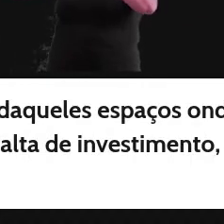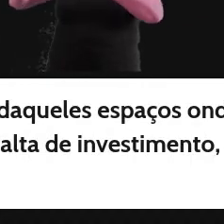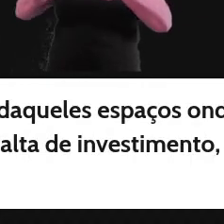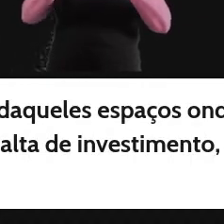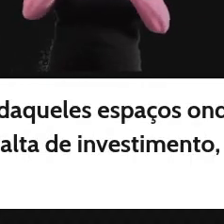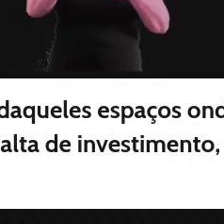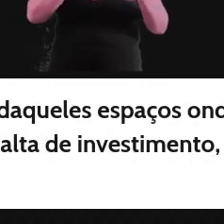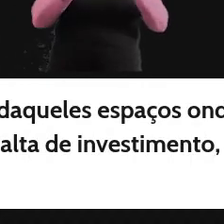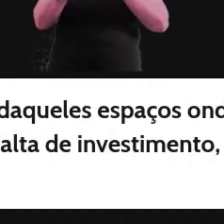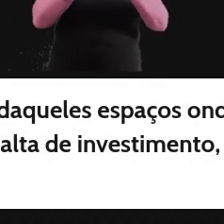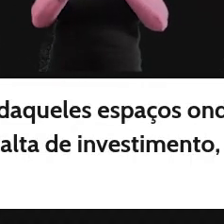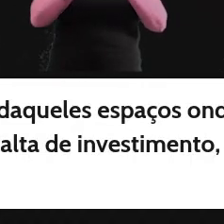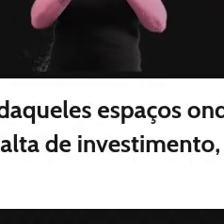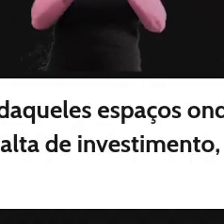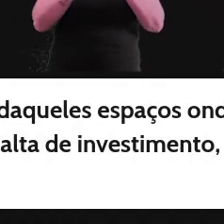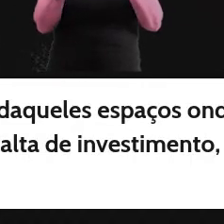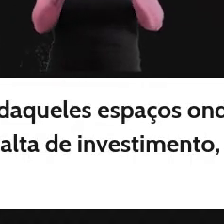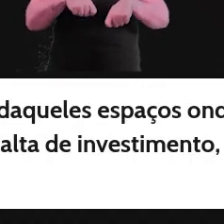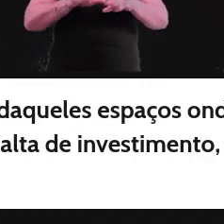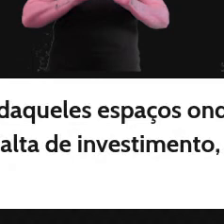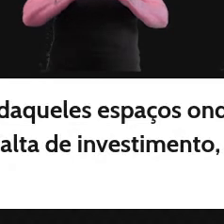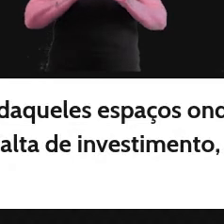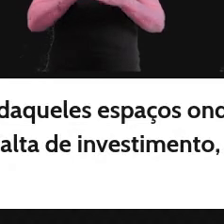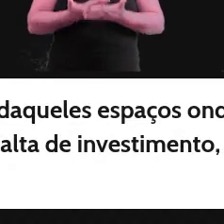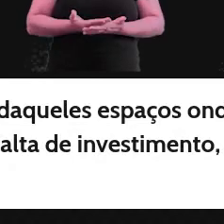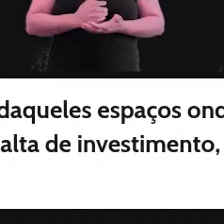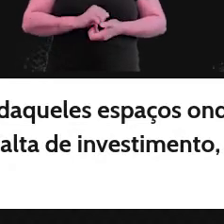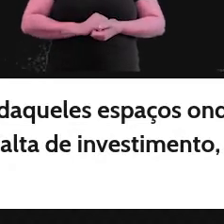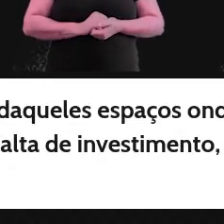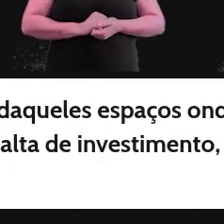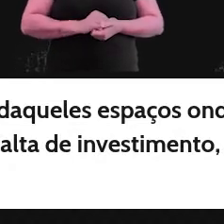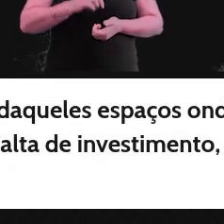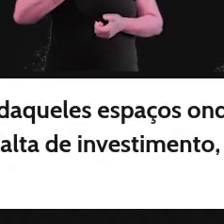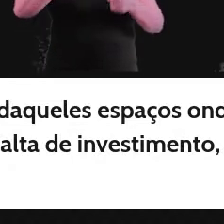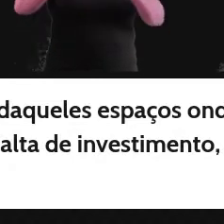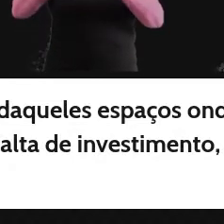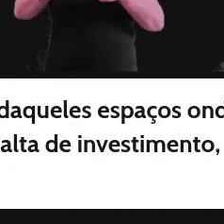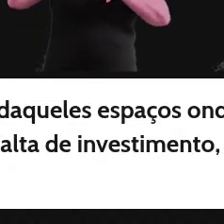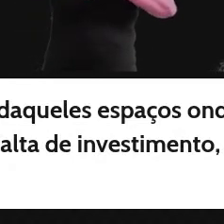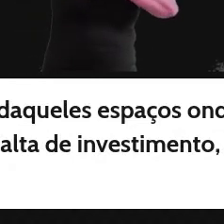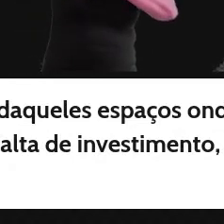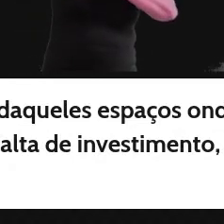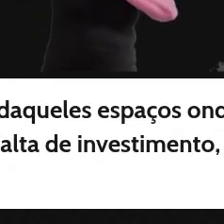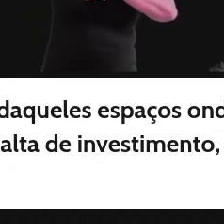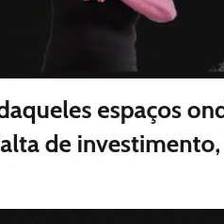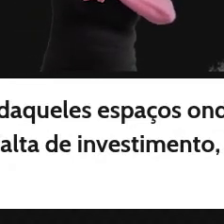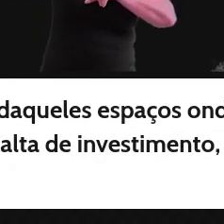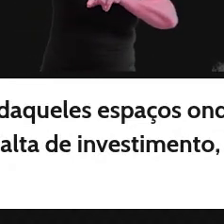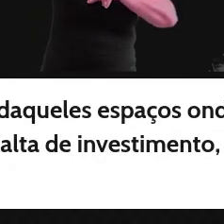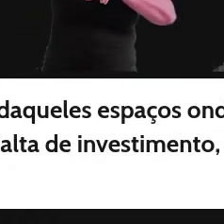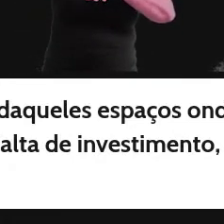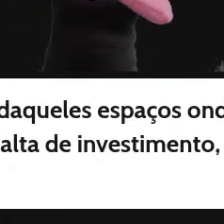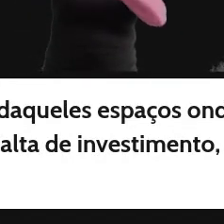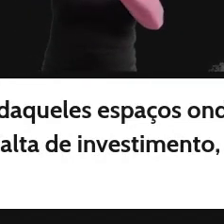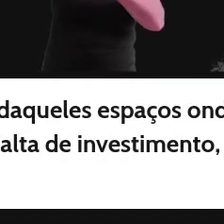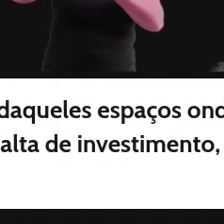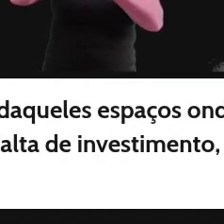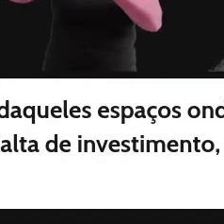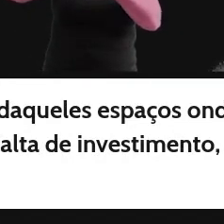a acessibilidade não seja possível? Caso de prédios tombados, espaços estreitos, falta de investimento e outros. E